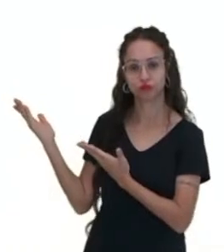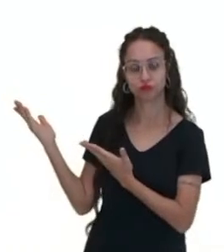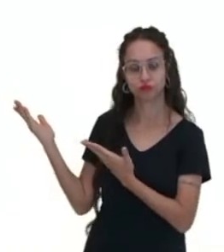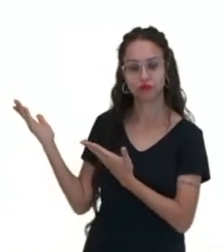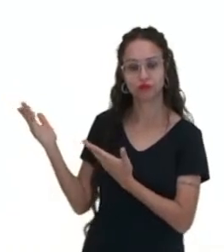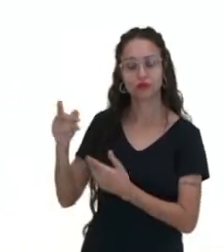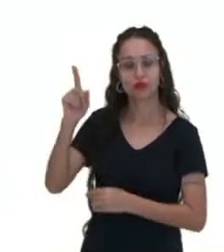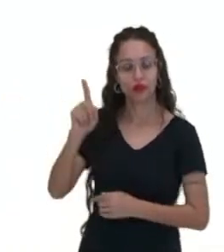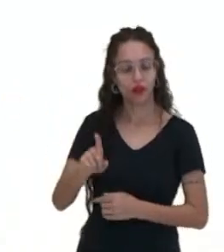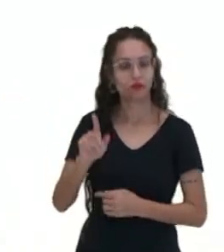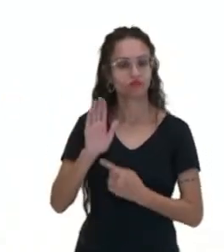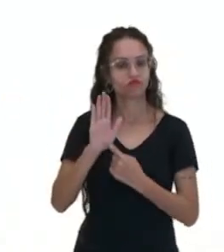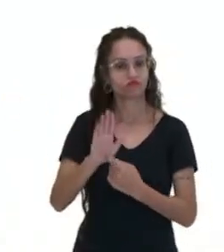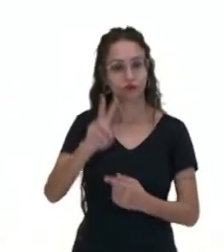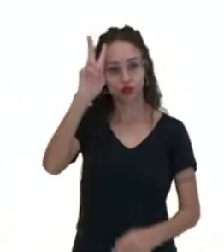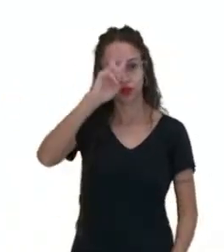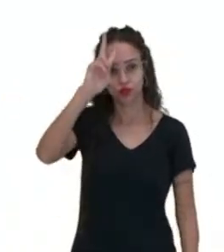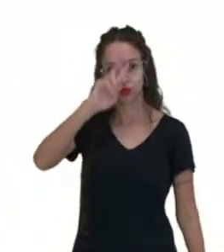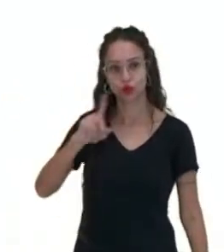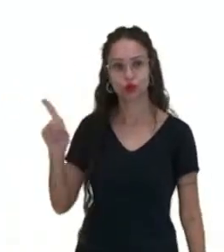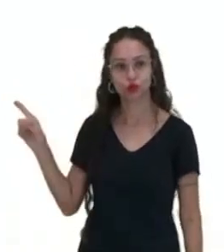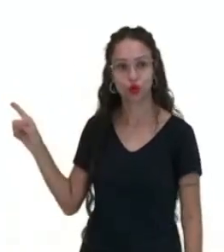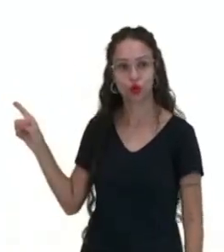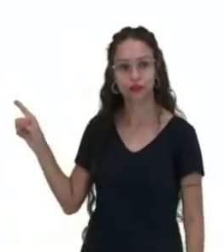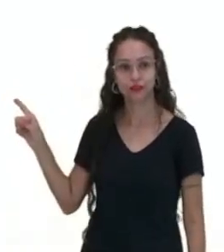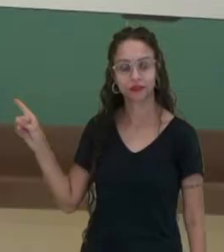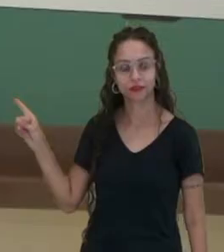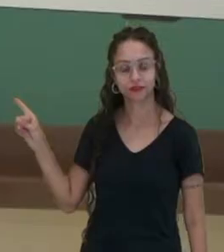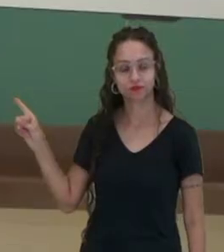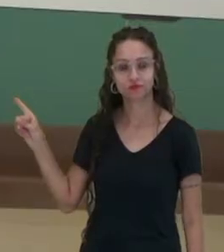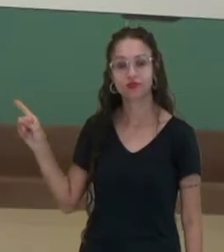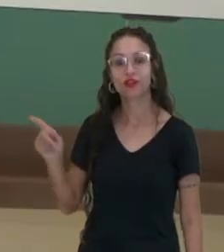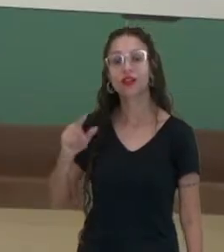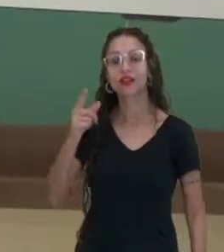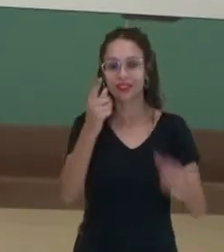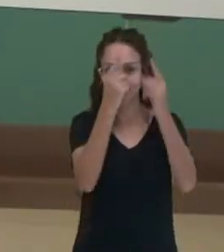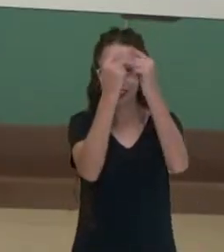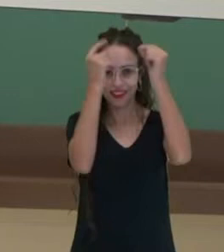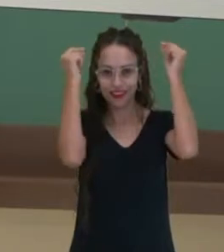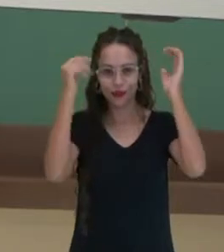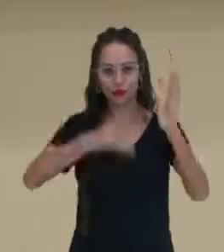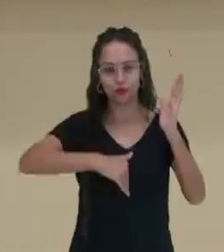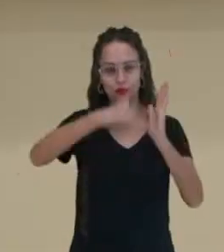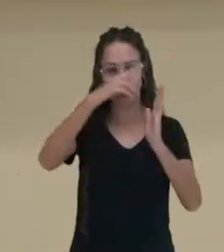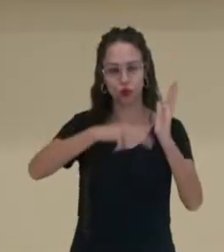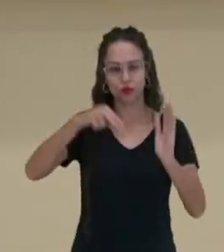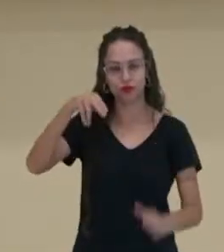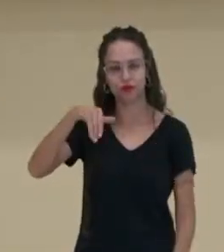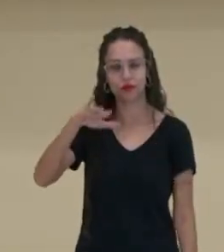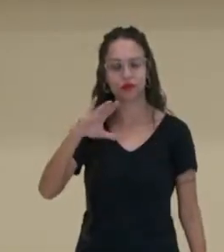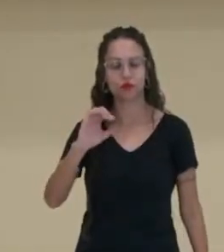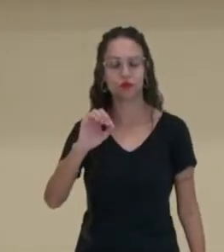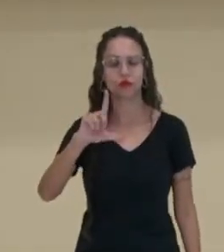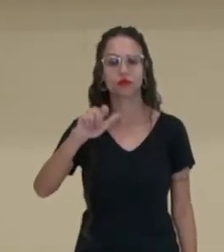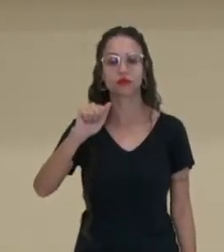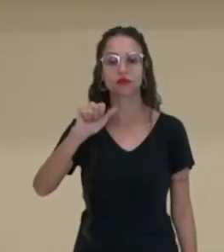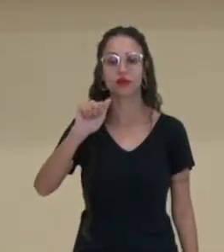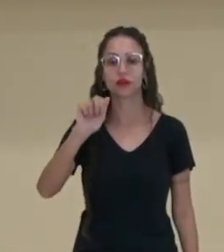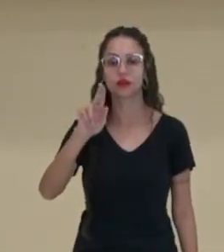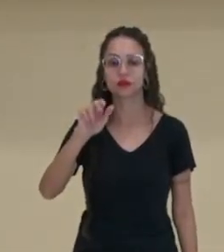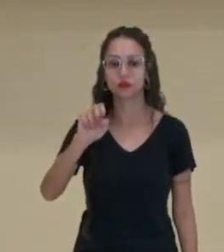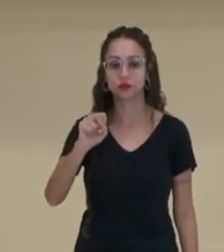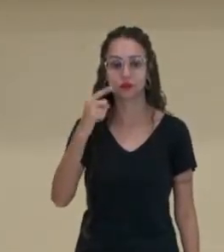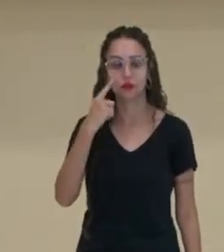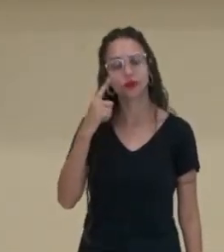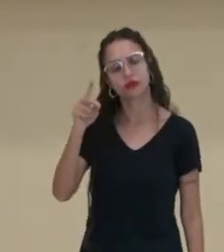né? História, o nome da obra, do pintor grego Nicolaus, de 1892. É muito interessante você observar que a história, afinal,